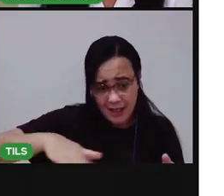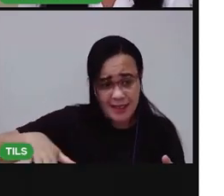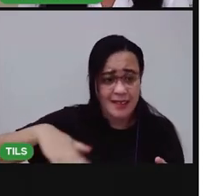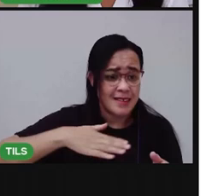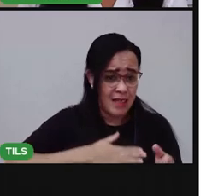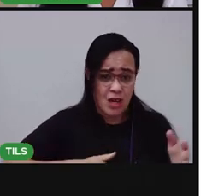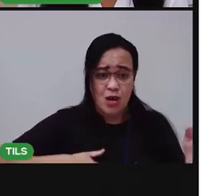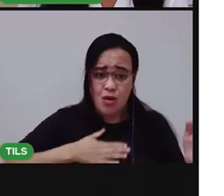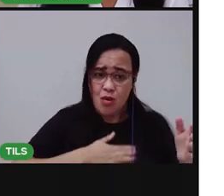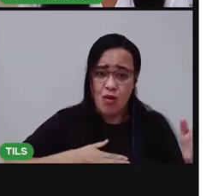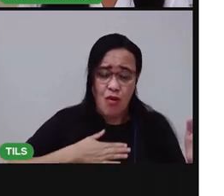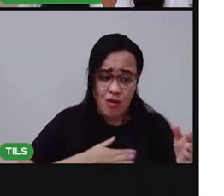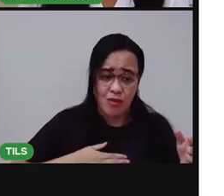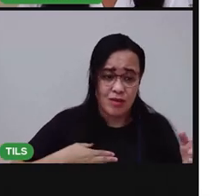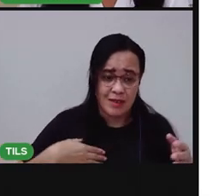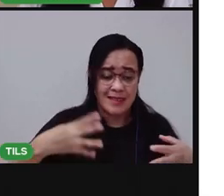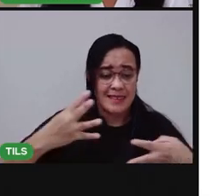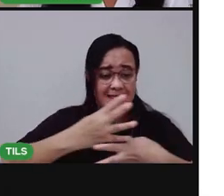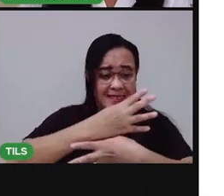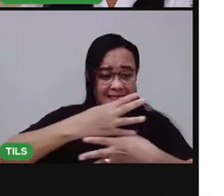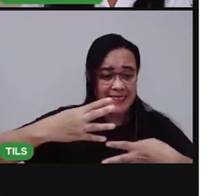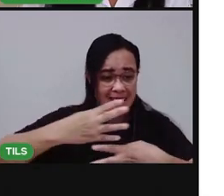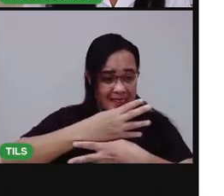como ir ao parque infantil,